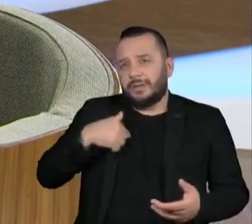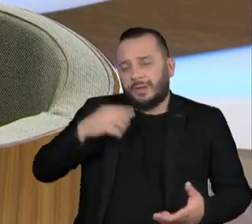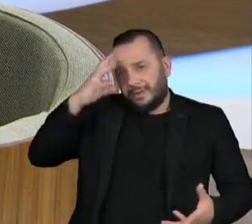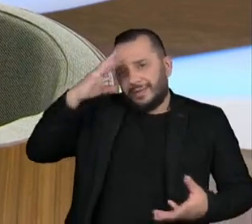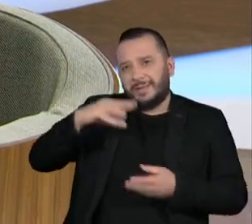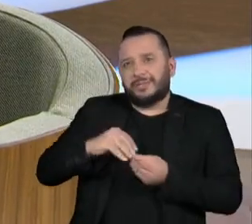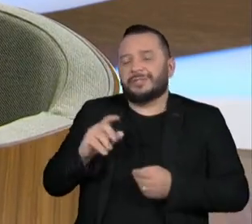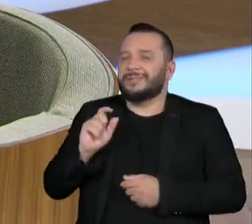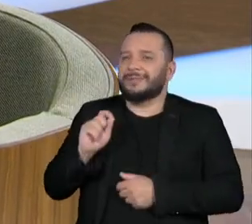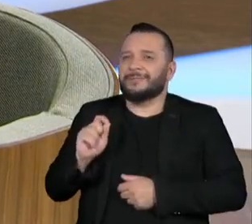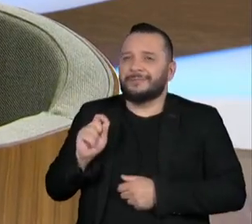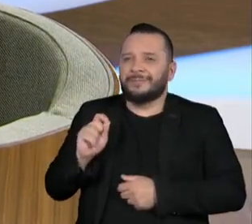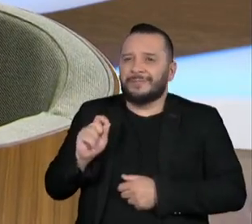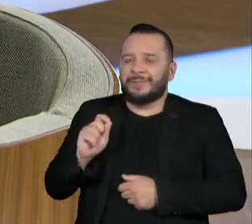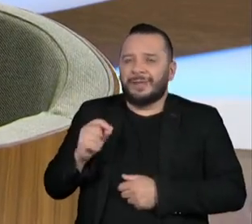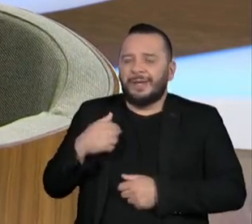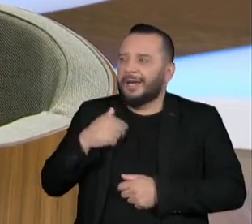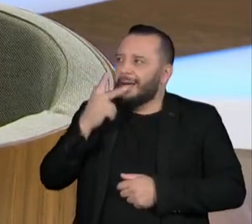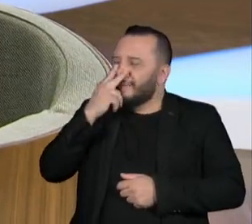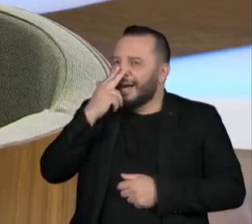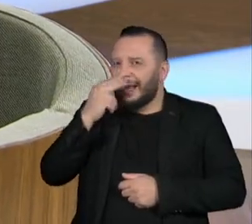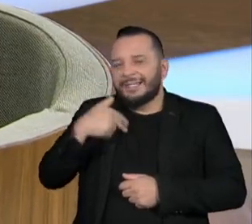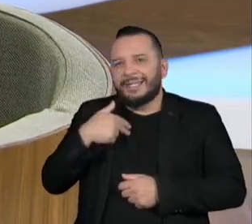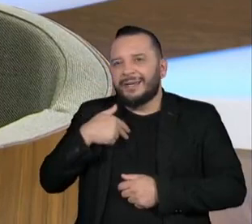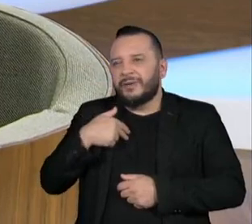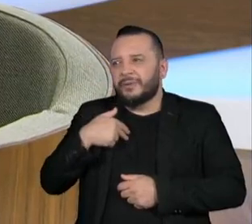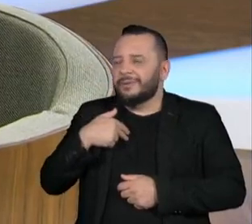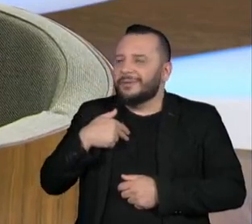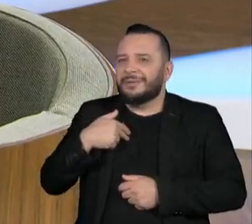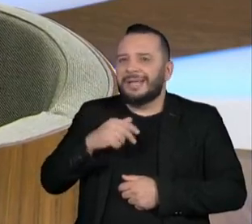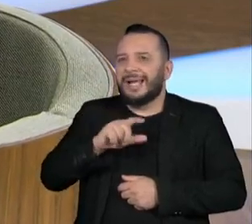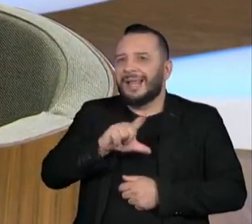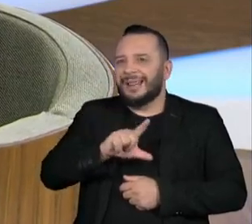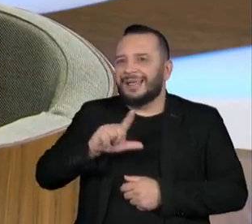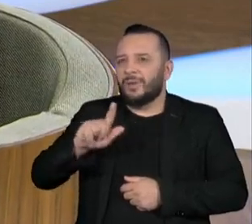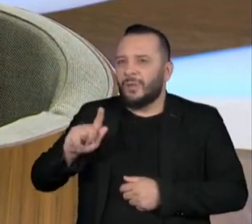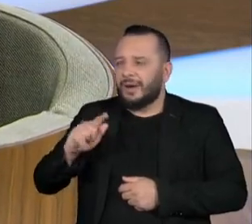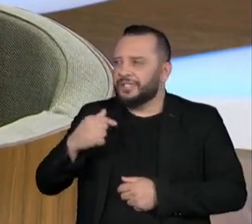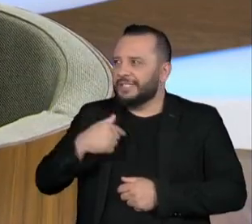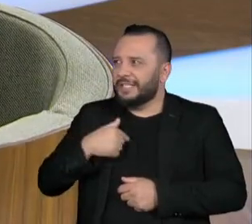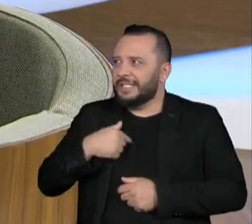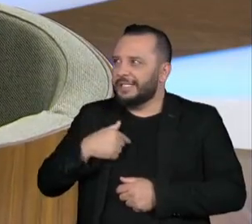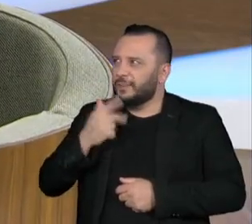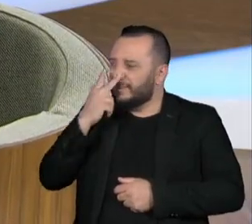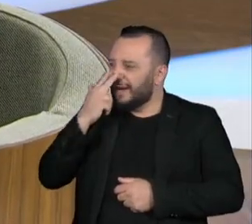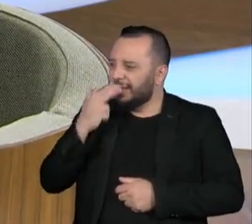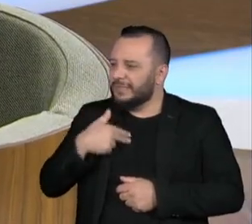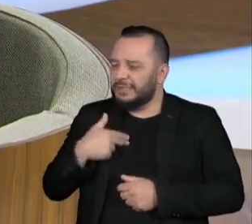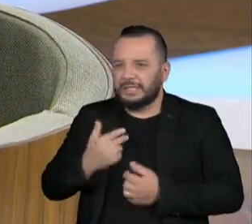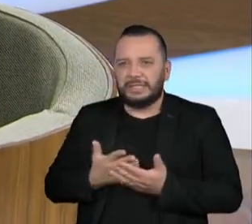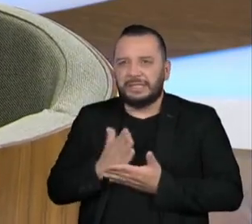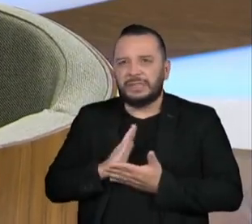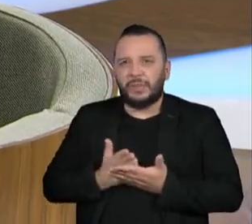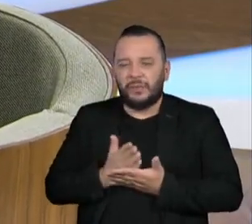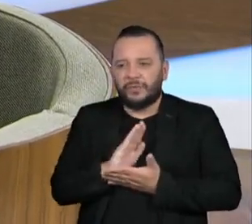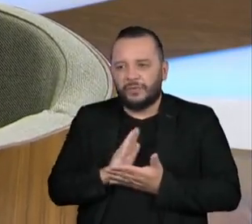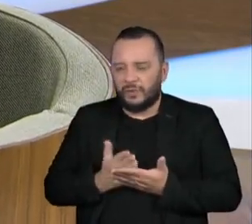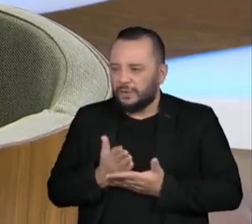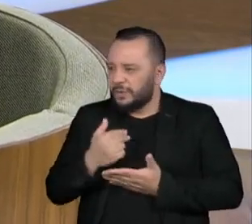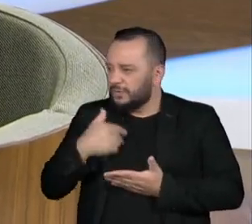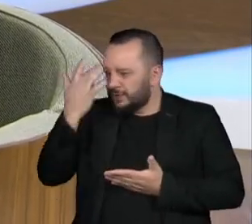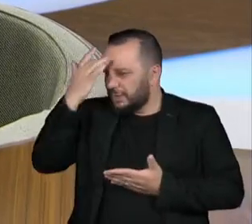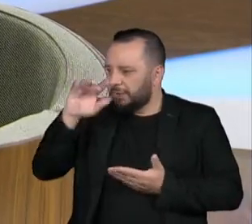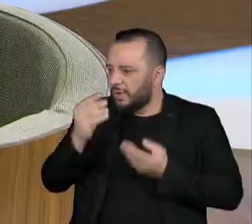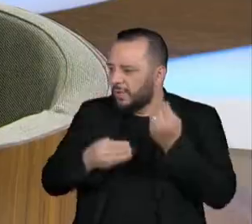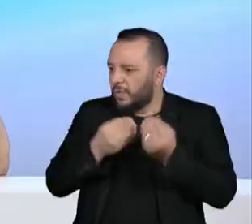estava num desconforto profundo de linguagem, num impasse tremendo. Durante anos eu não sabia como